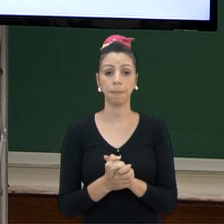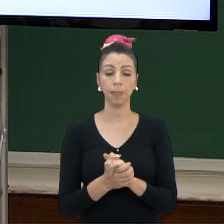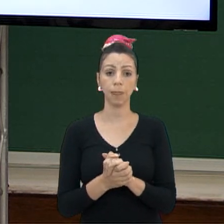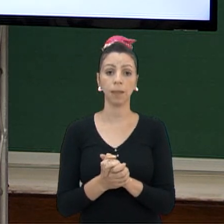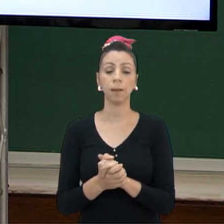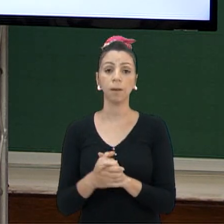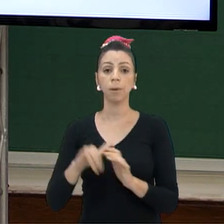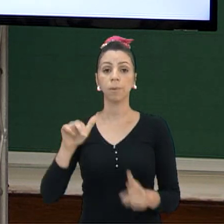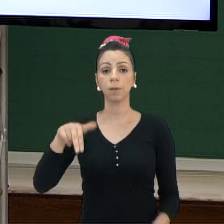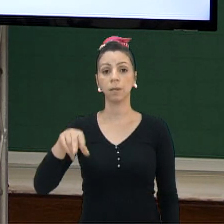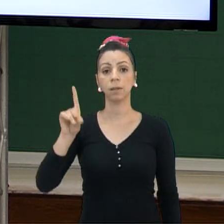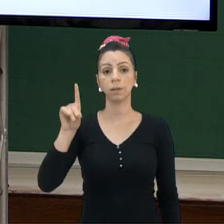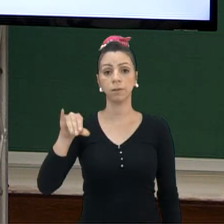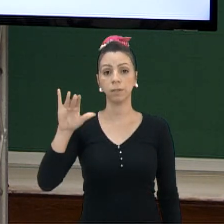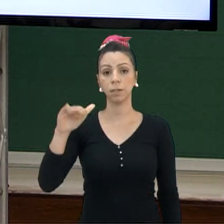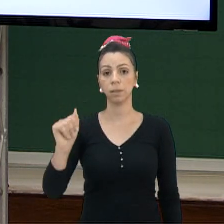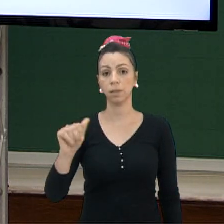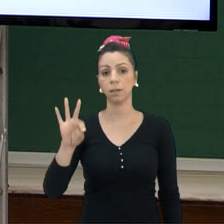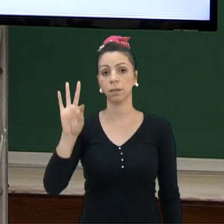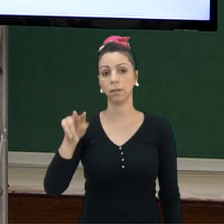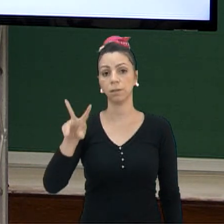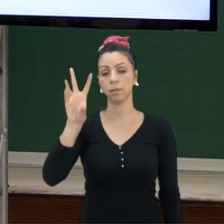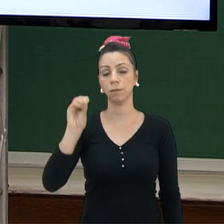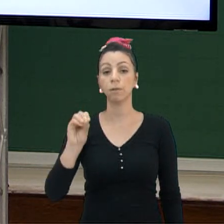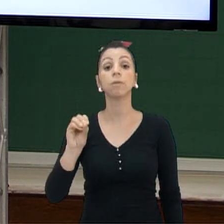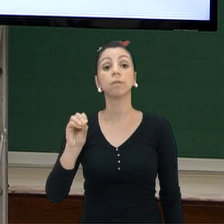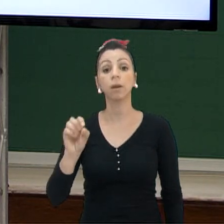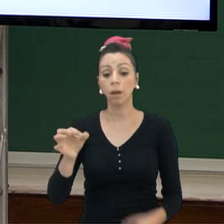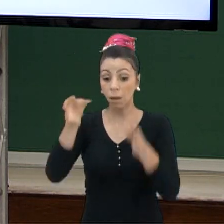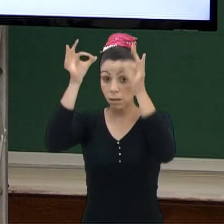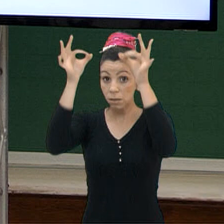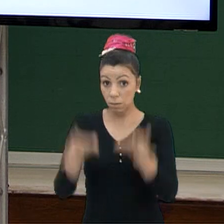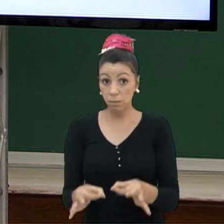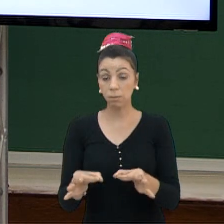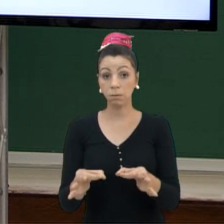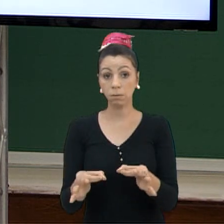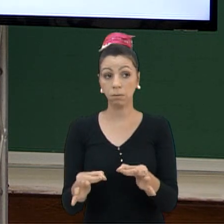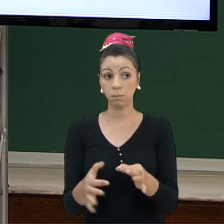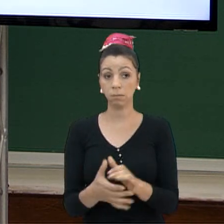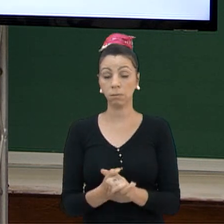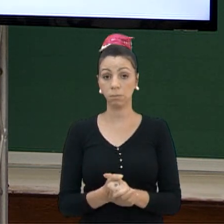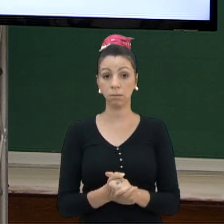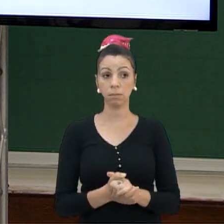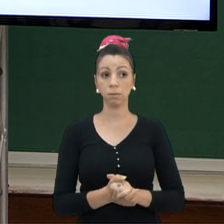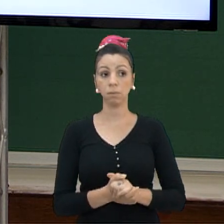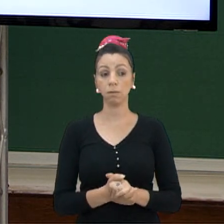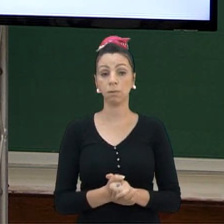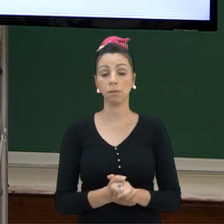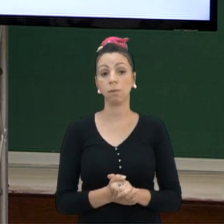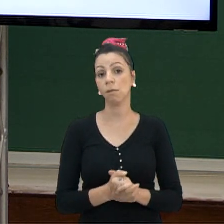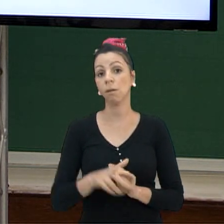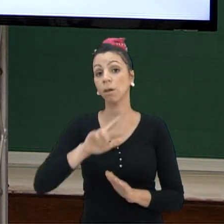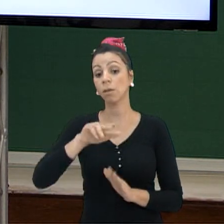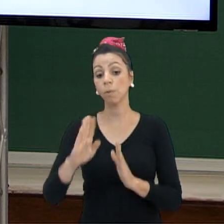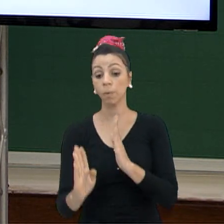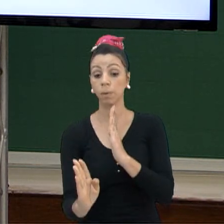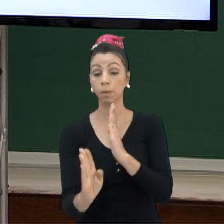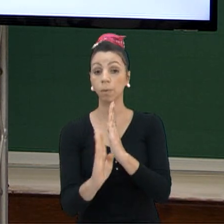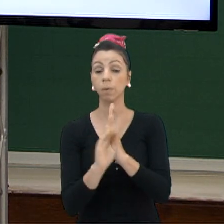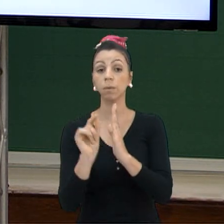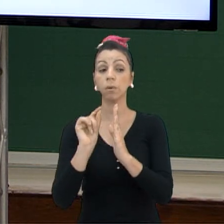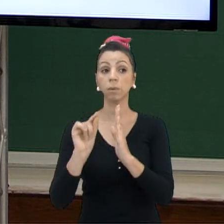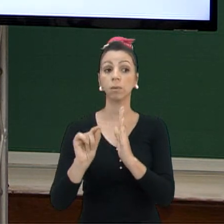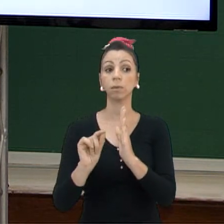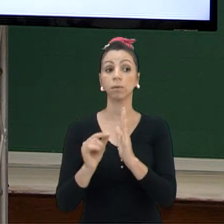modo indicativo é aquele que vai me dar a certeza de alguma coisa. Então, eu tenho aqui que eu não encontro e